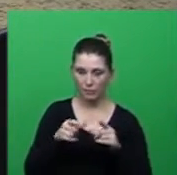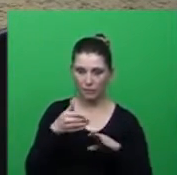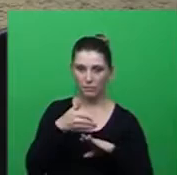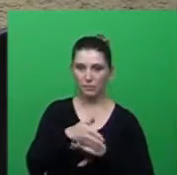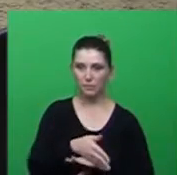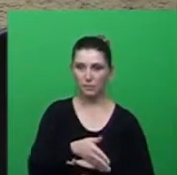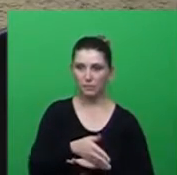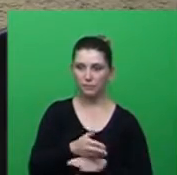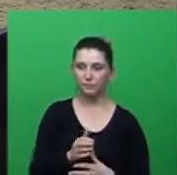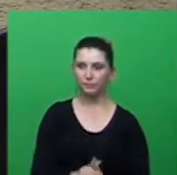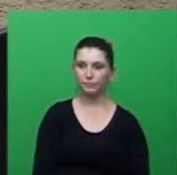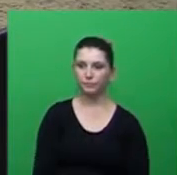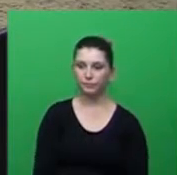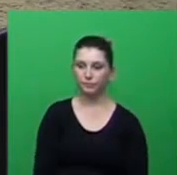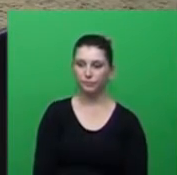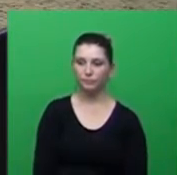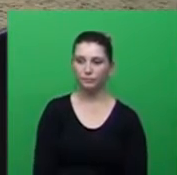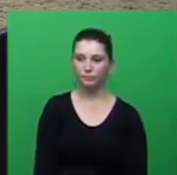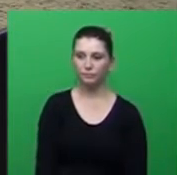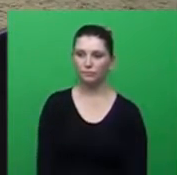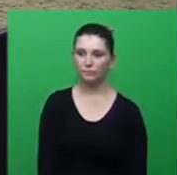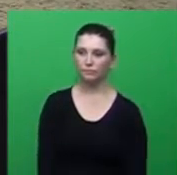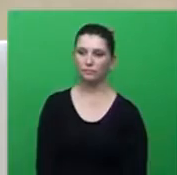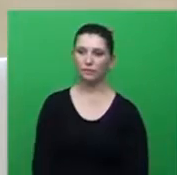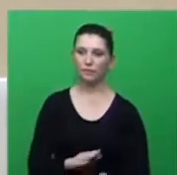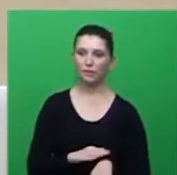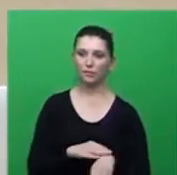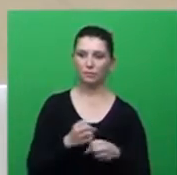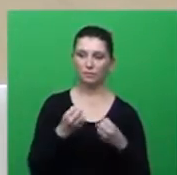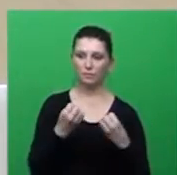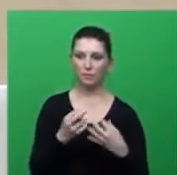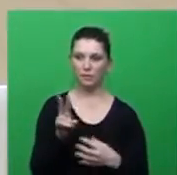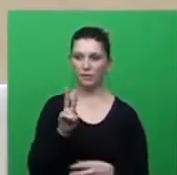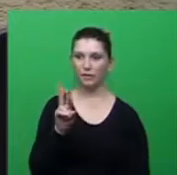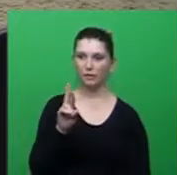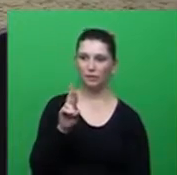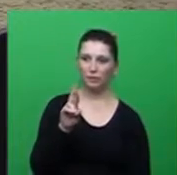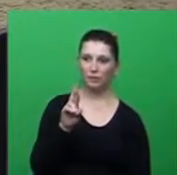unanimidade. Questão de ordem cedida ao vereador Ricardo Fabris.